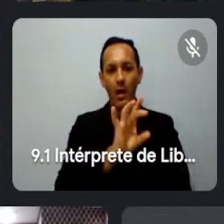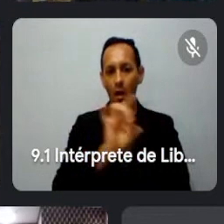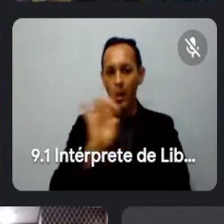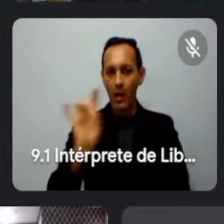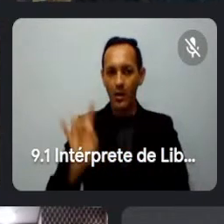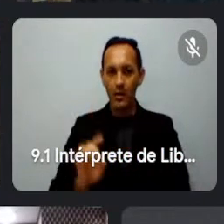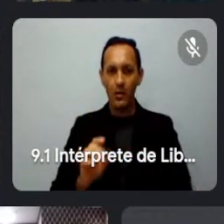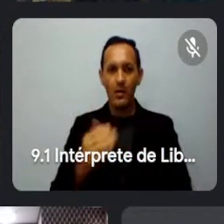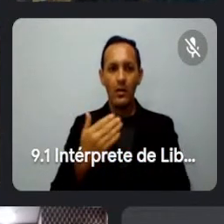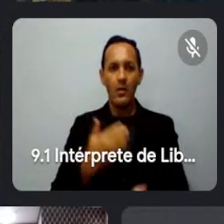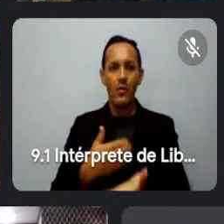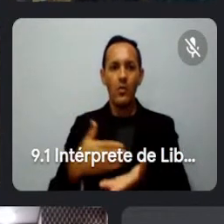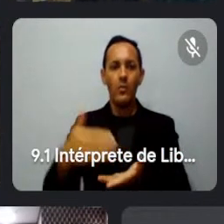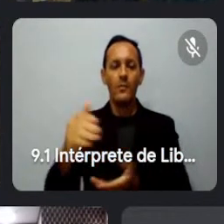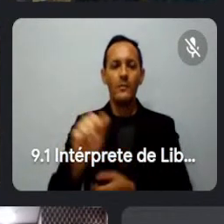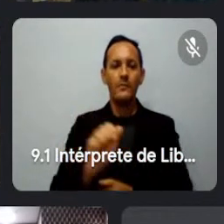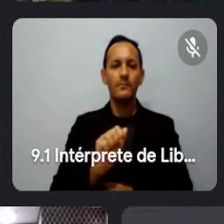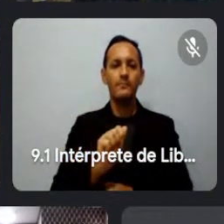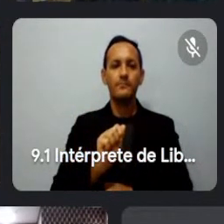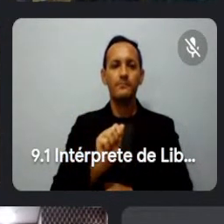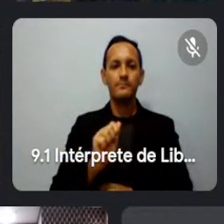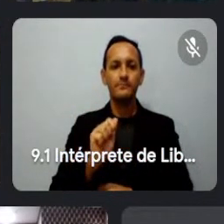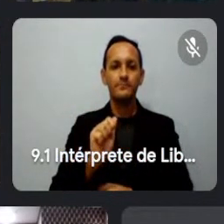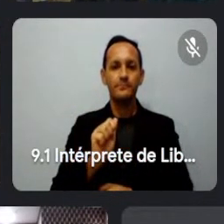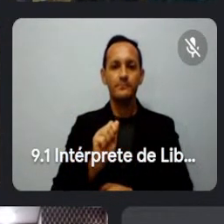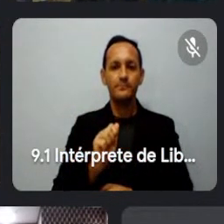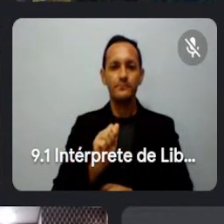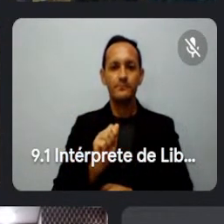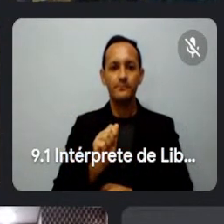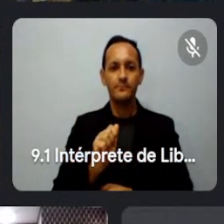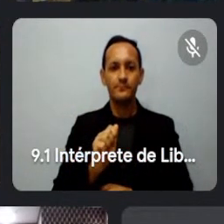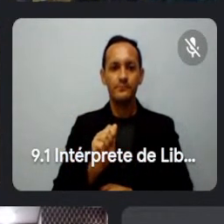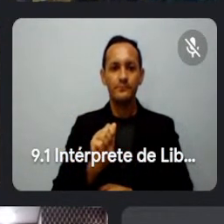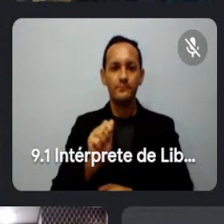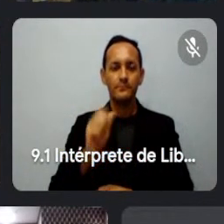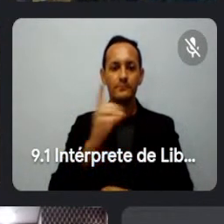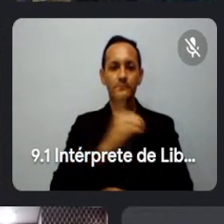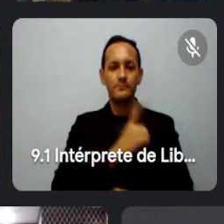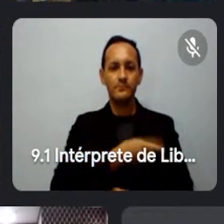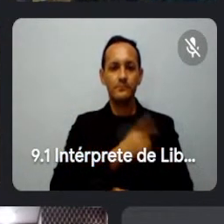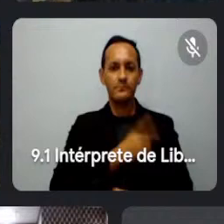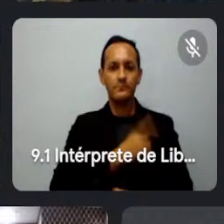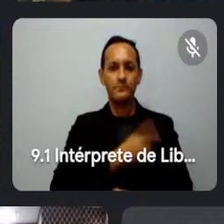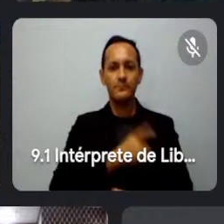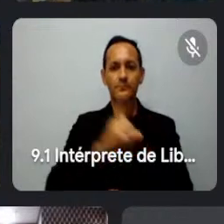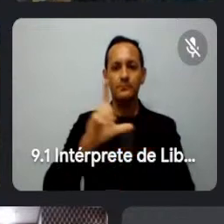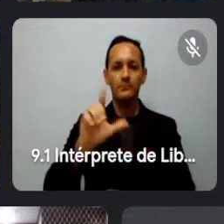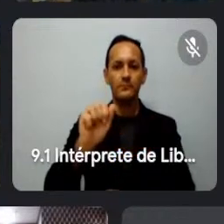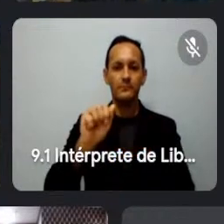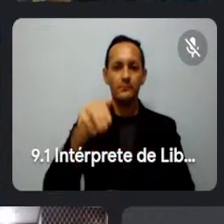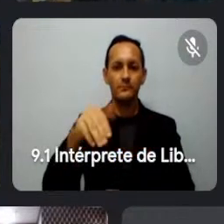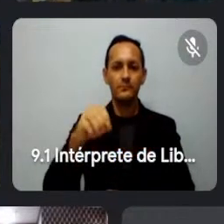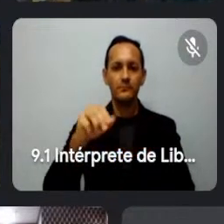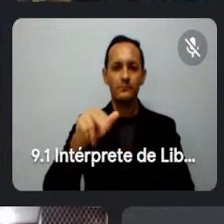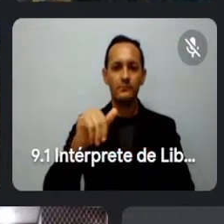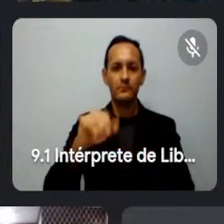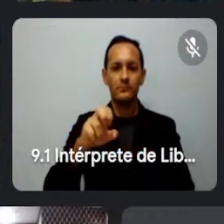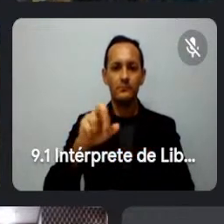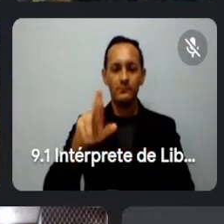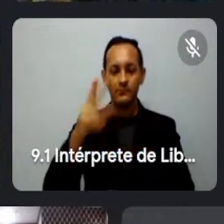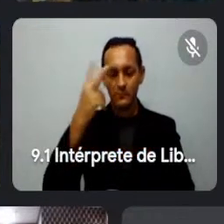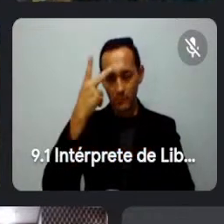iniciando pela Doutora aliás pelo Desembargador lá Munique e